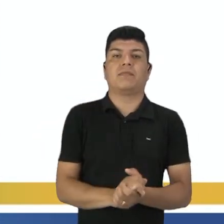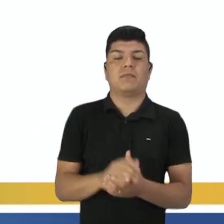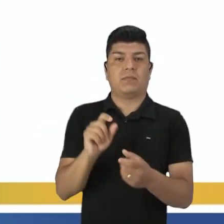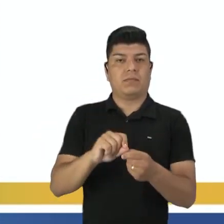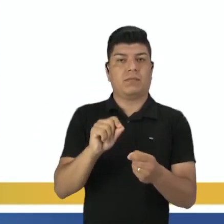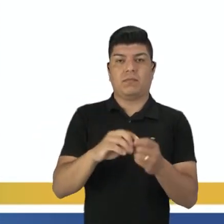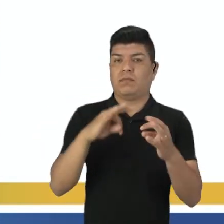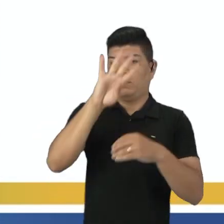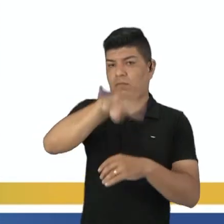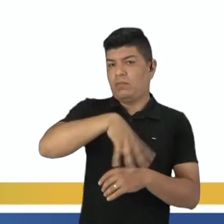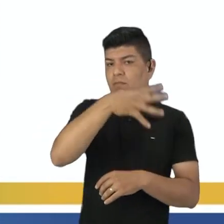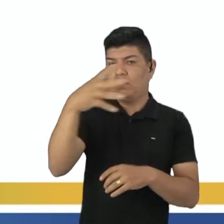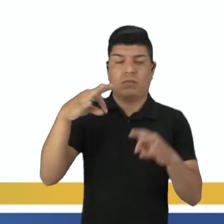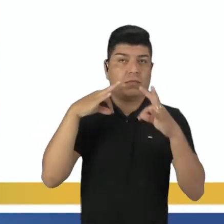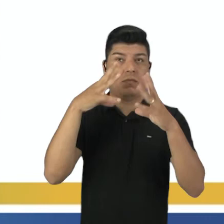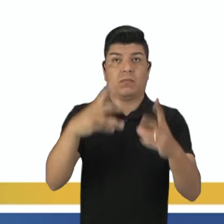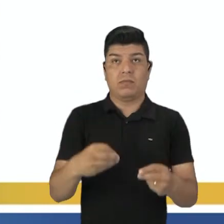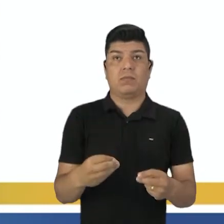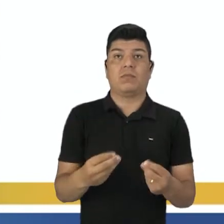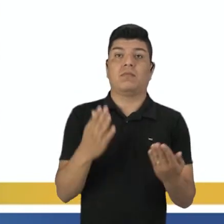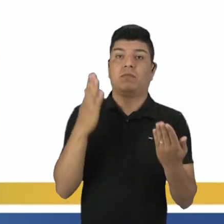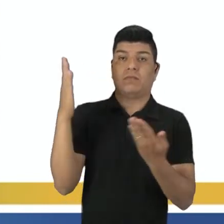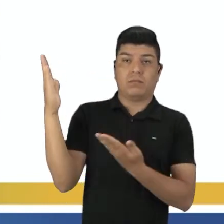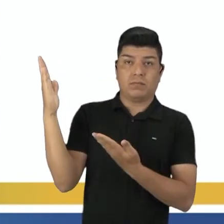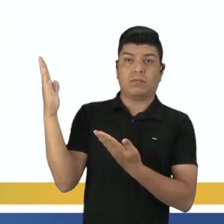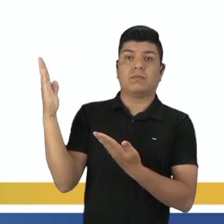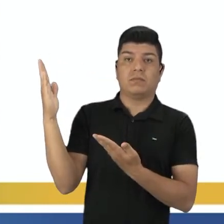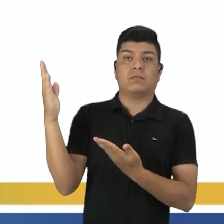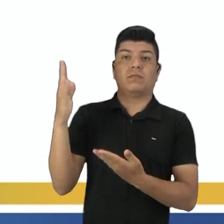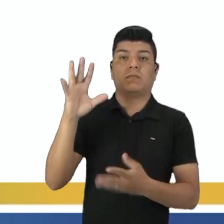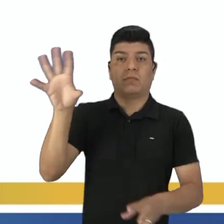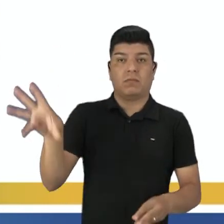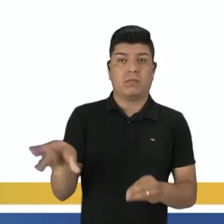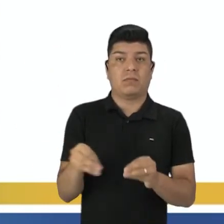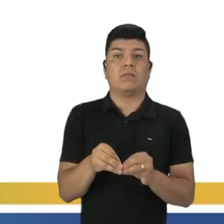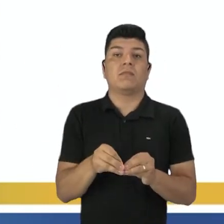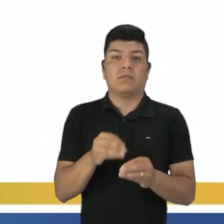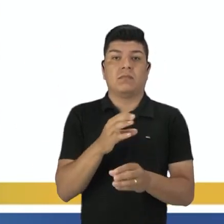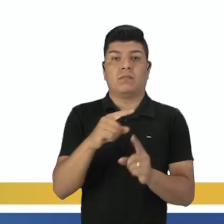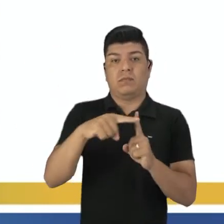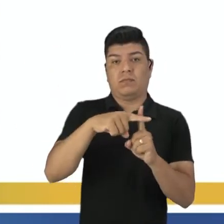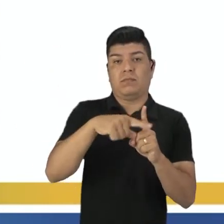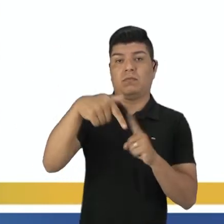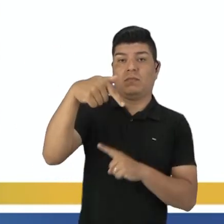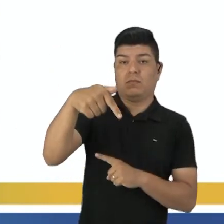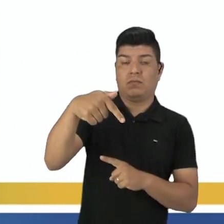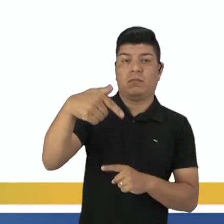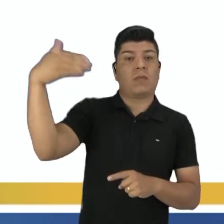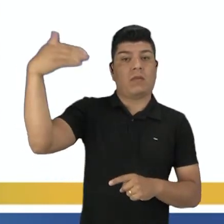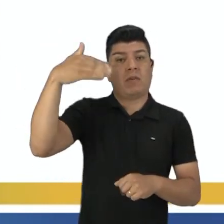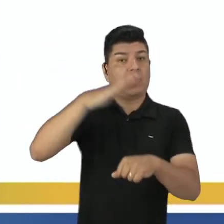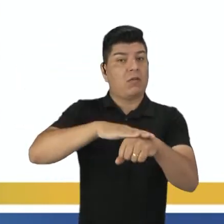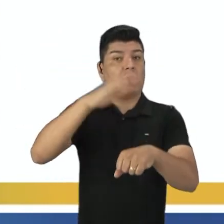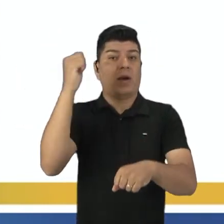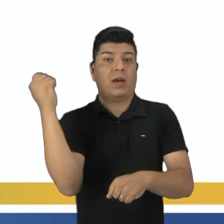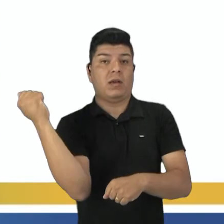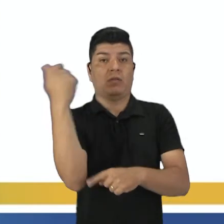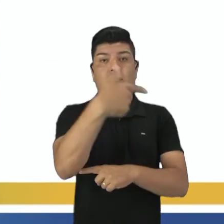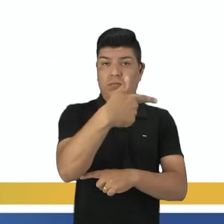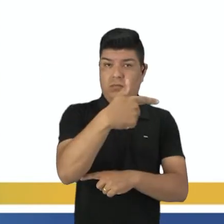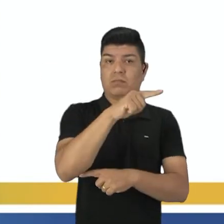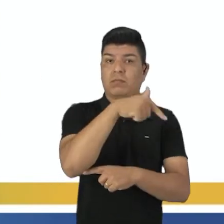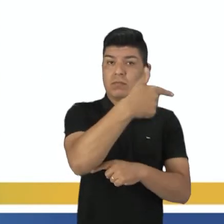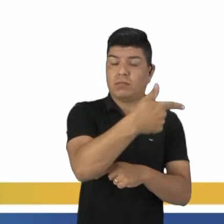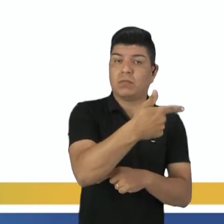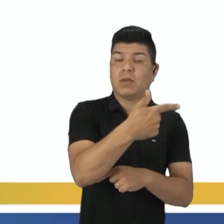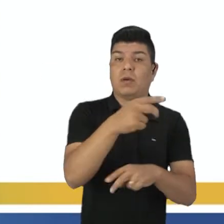toda a minha tabela. Então, com base nessa tabela, eu posso concluir que a soma 7, ela ocorre com mais frequência que as outras, perceberam? Então,